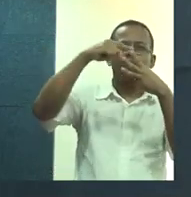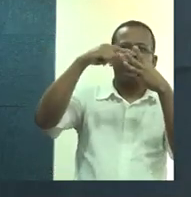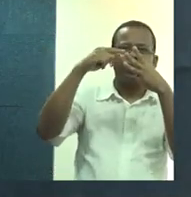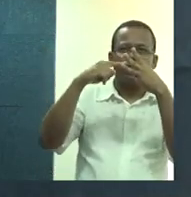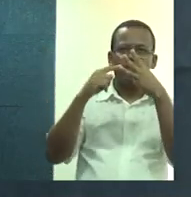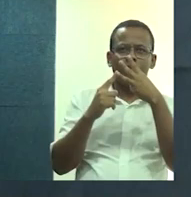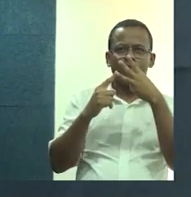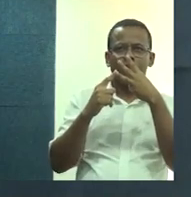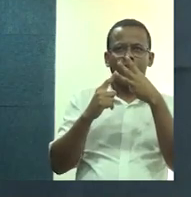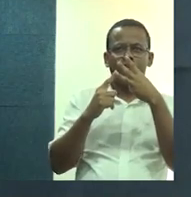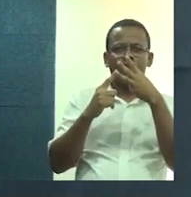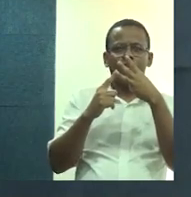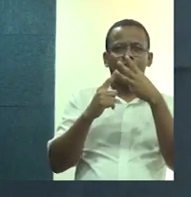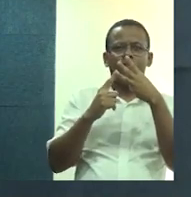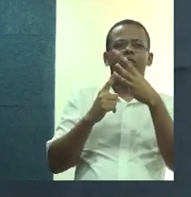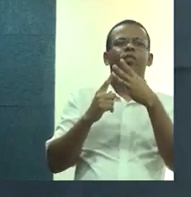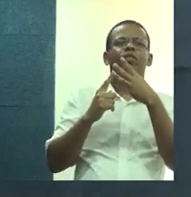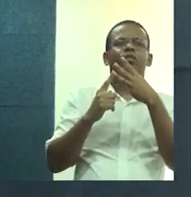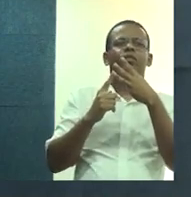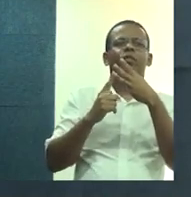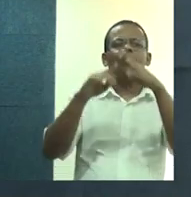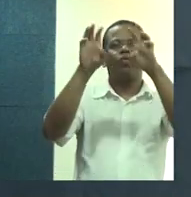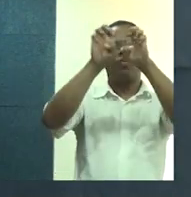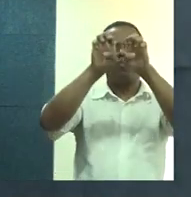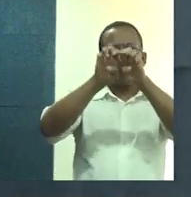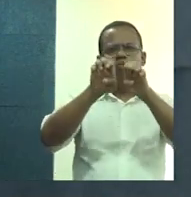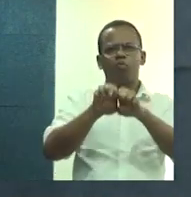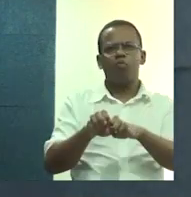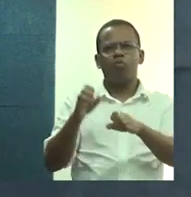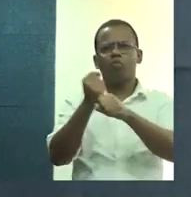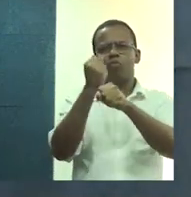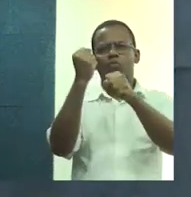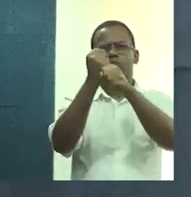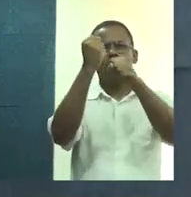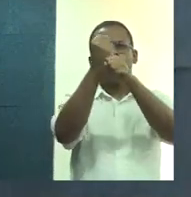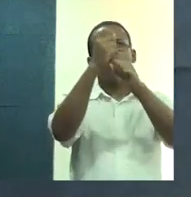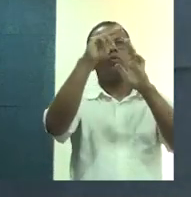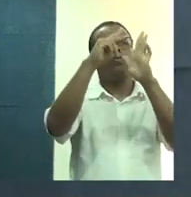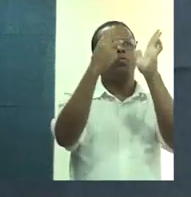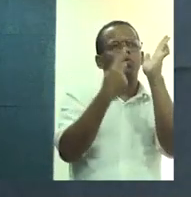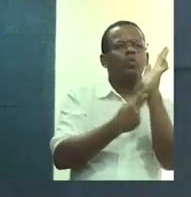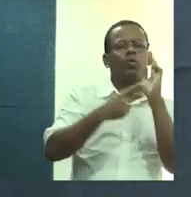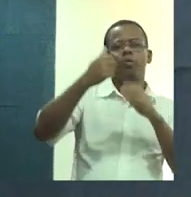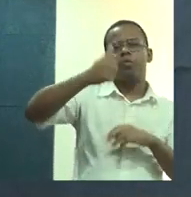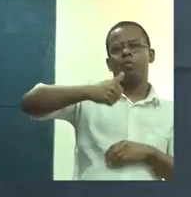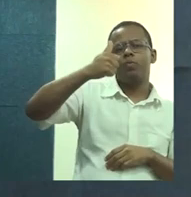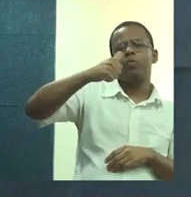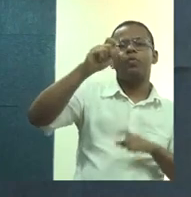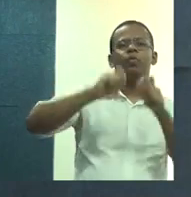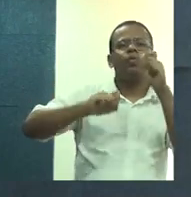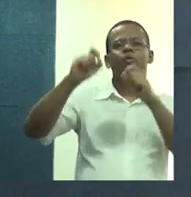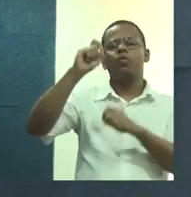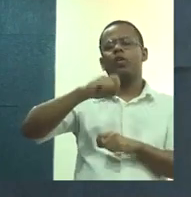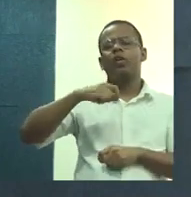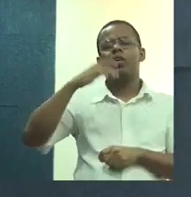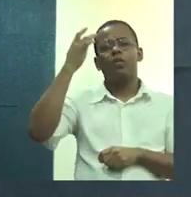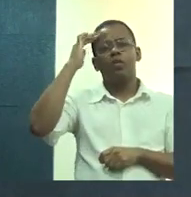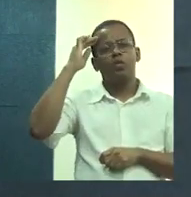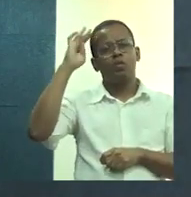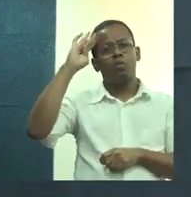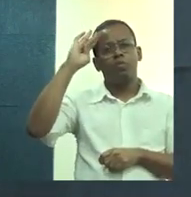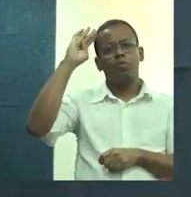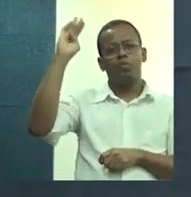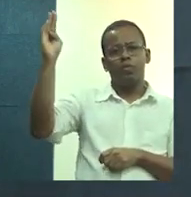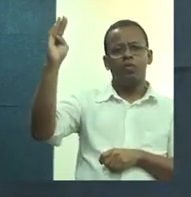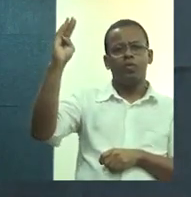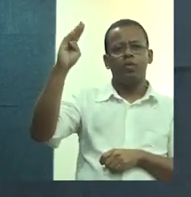três lógicos principais três eixos eles estruturam a construção do programa o primeiro deles eu acho que é o principal